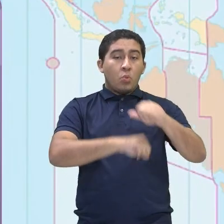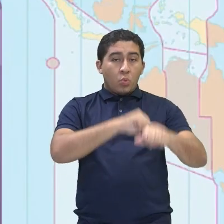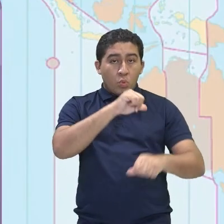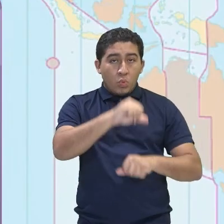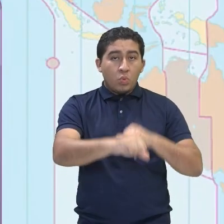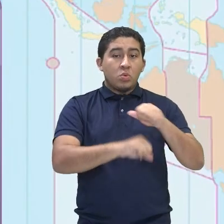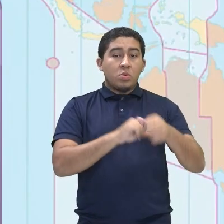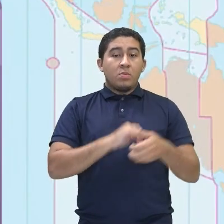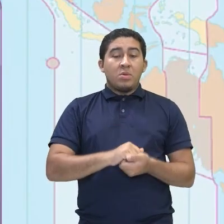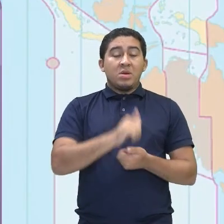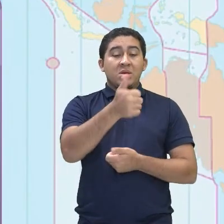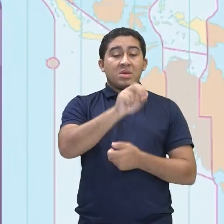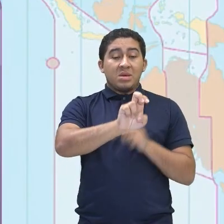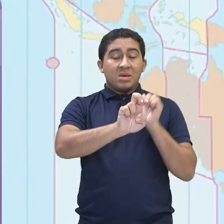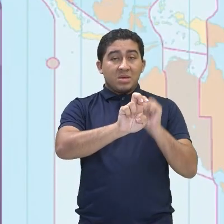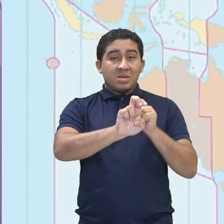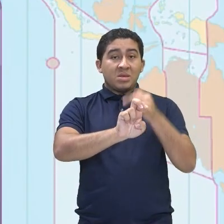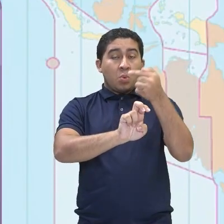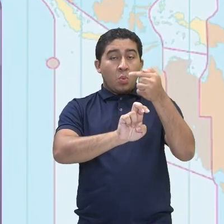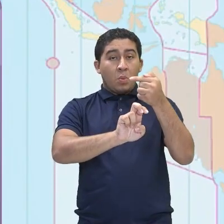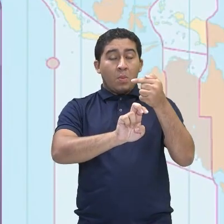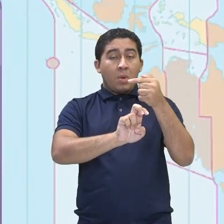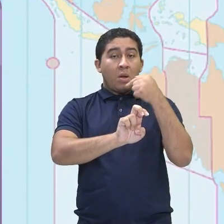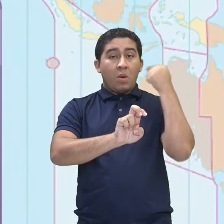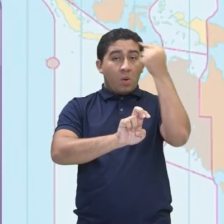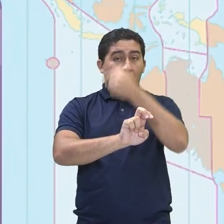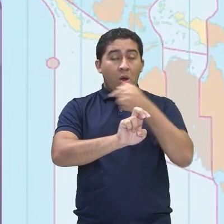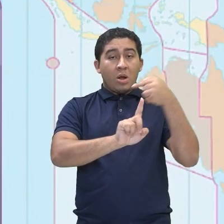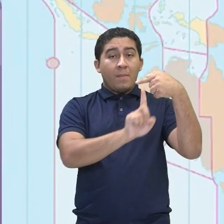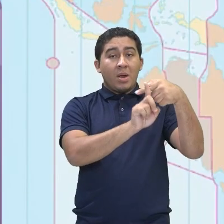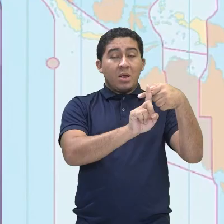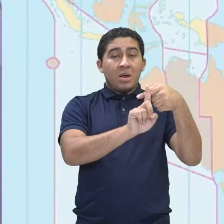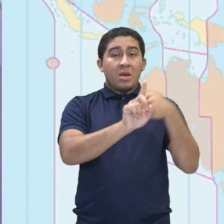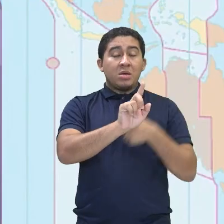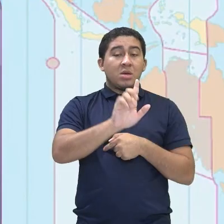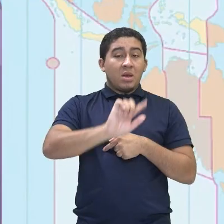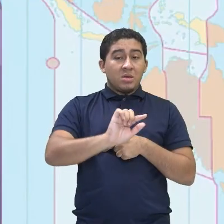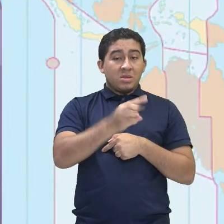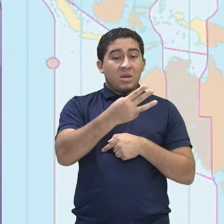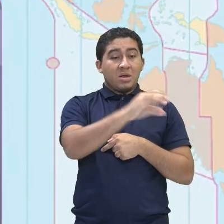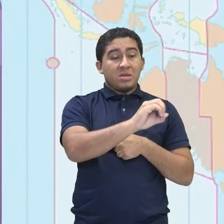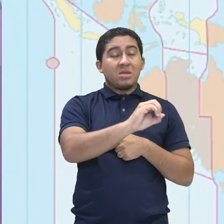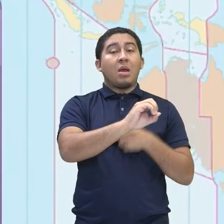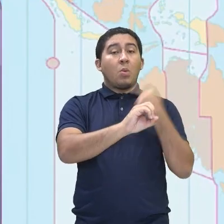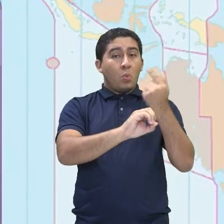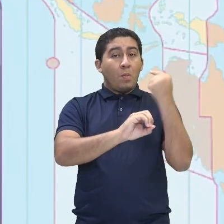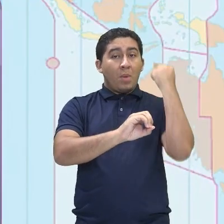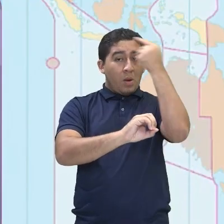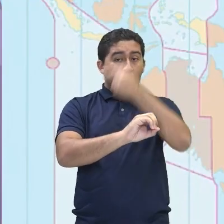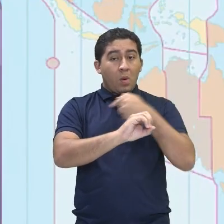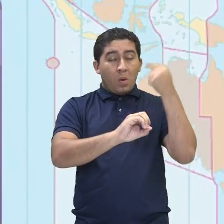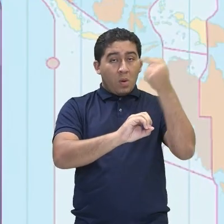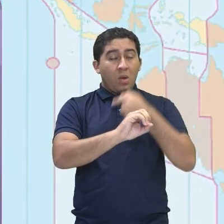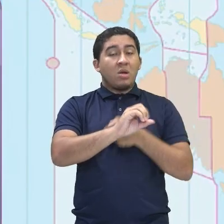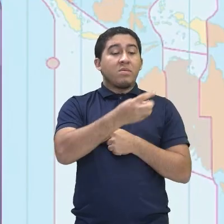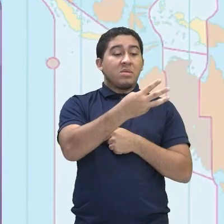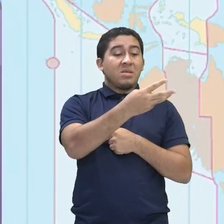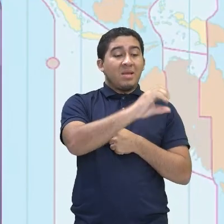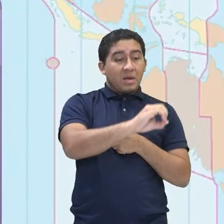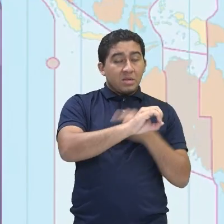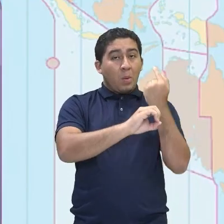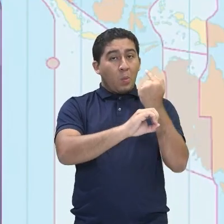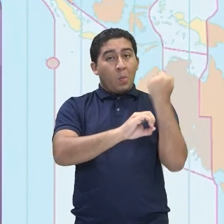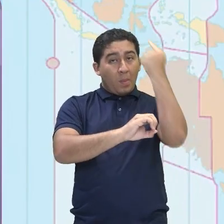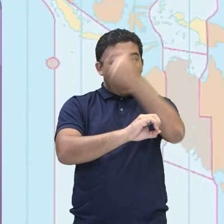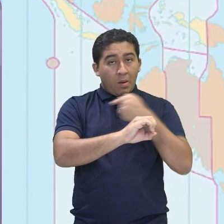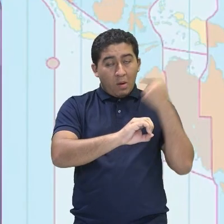15 graus, 30 graus, 45 graus, vou aumentando. 1 hora, 1 hora, 1 hora, ali 2, 3 horas, 4